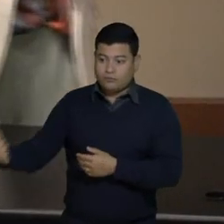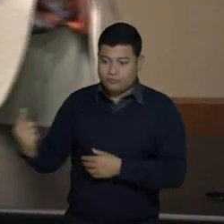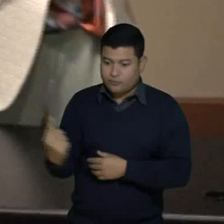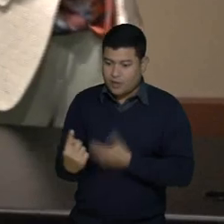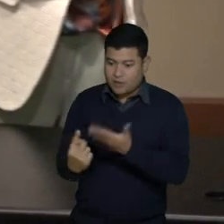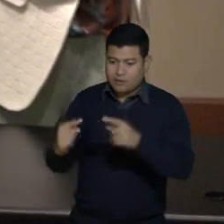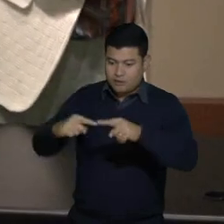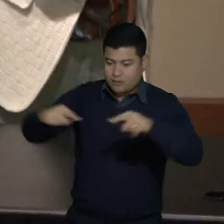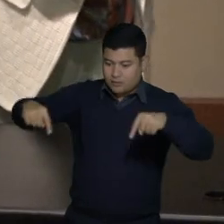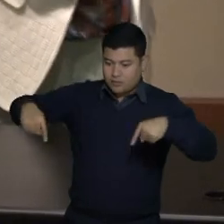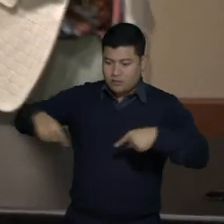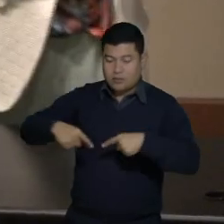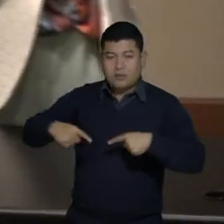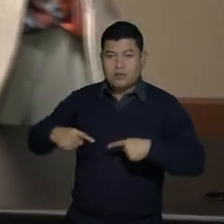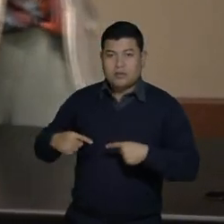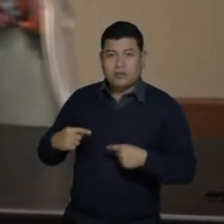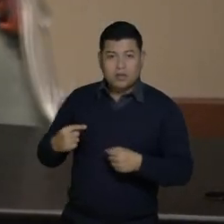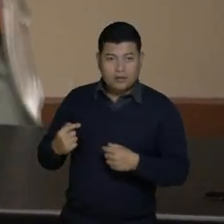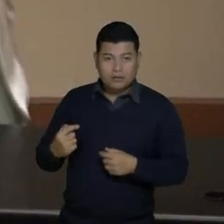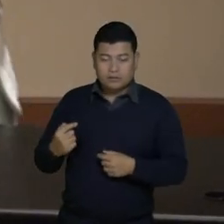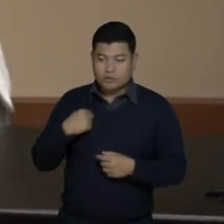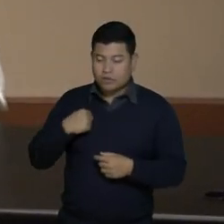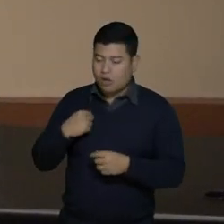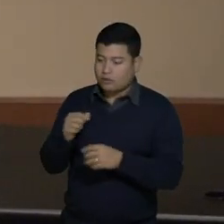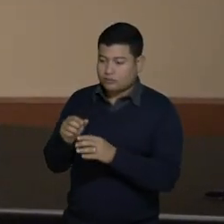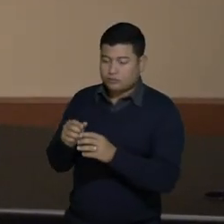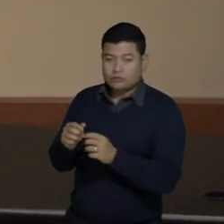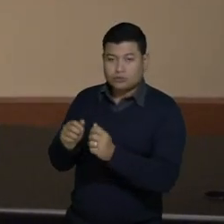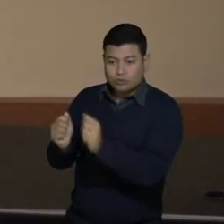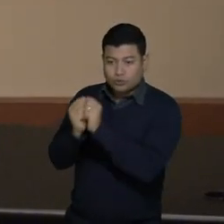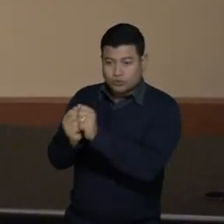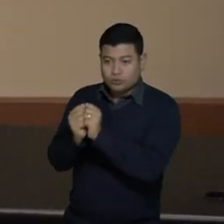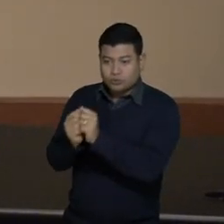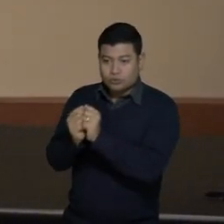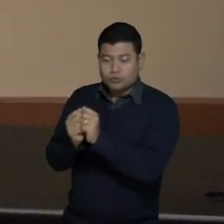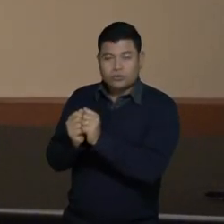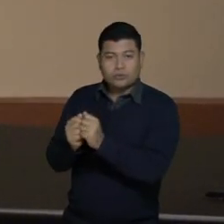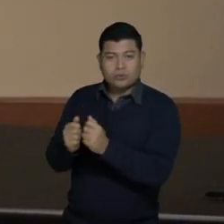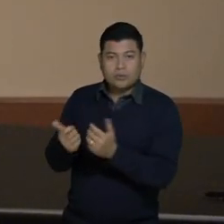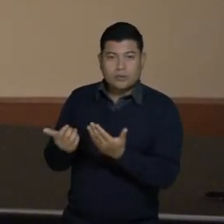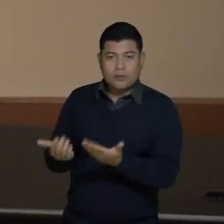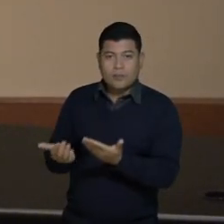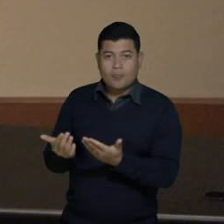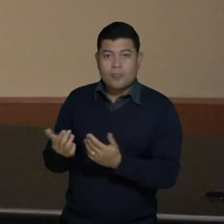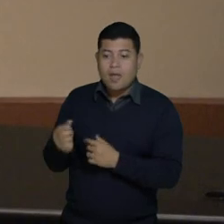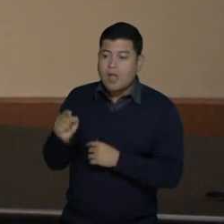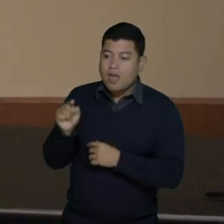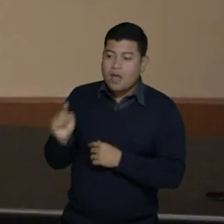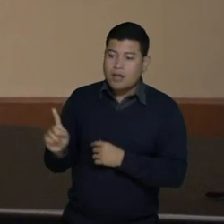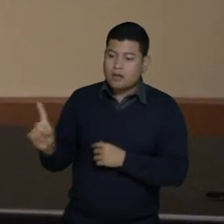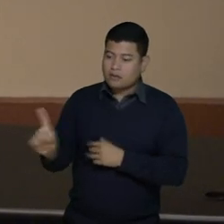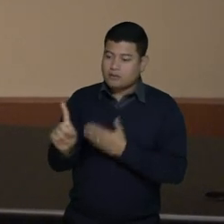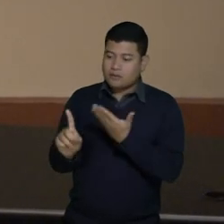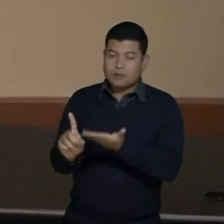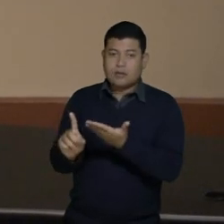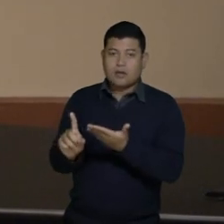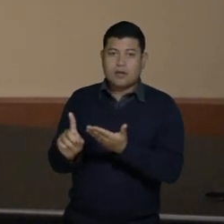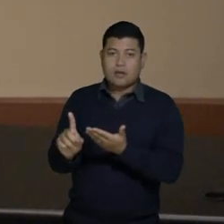psico da psicopedagoga do psicopedagogo Ele é uma